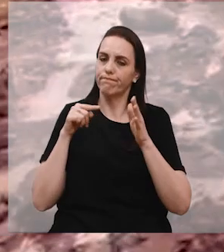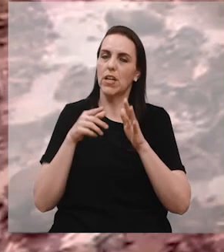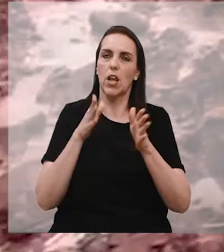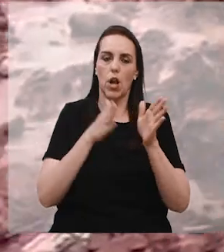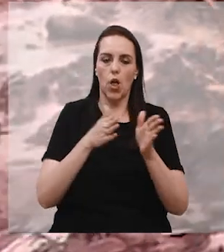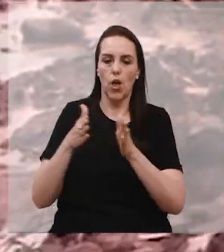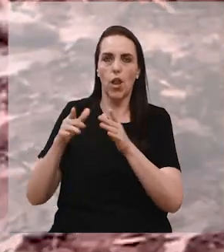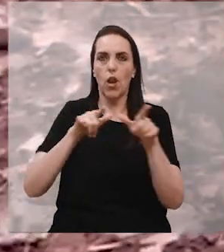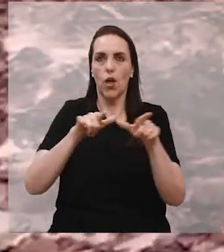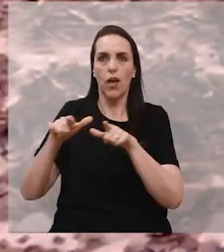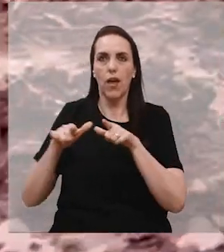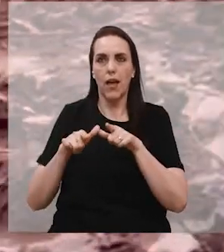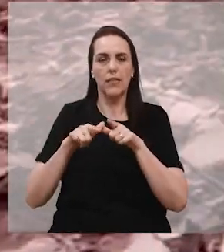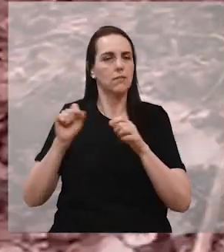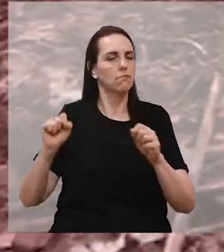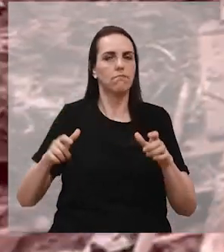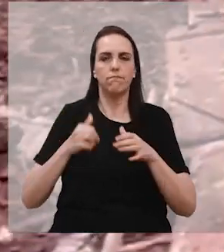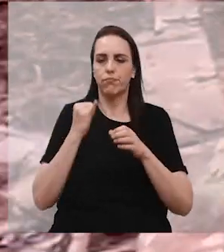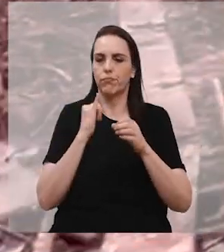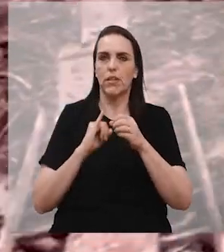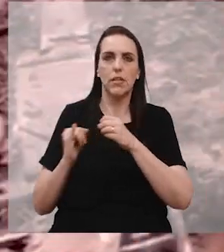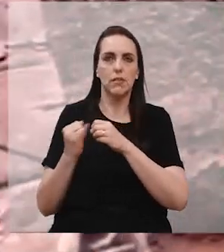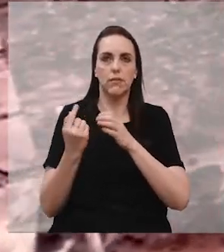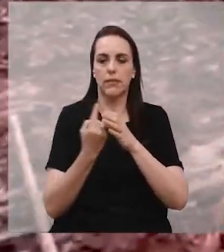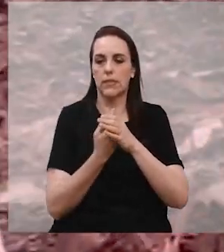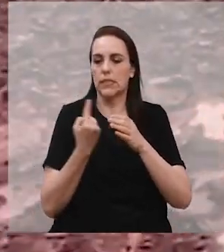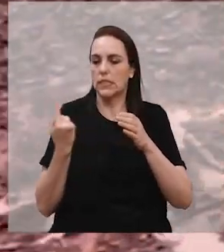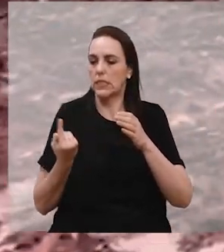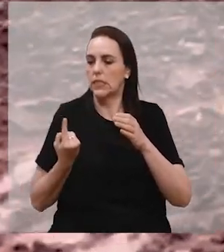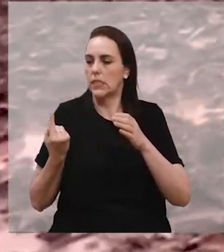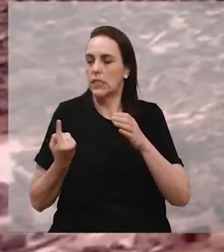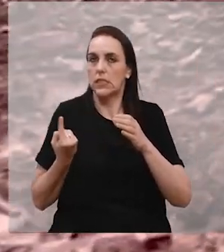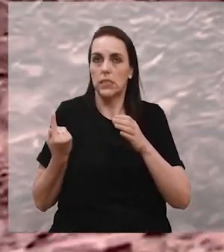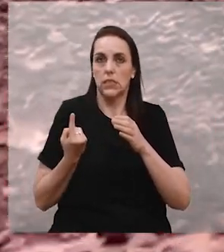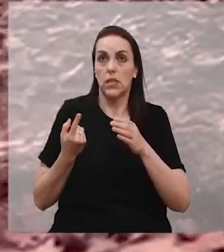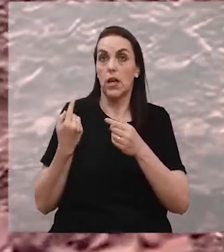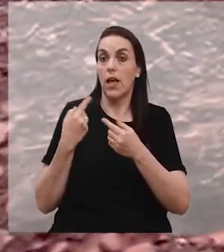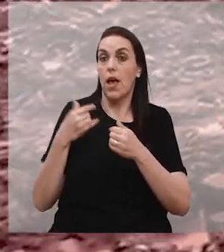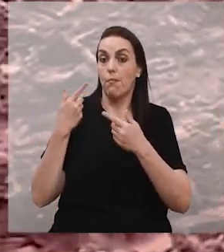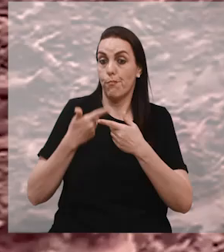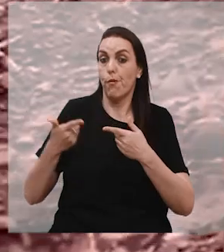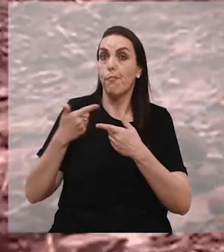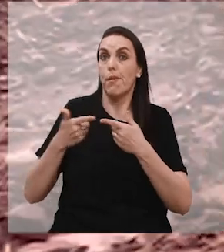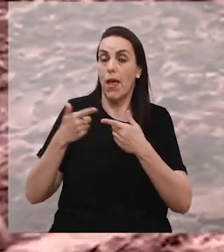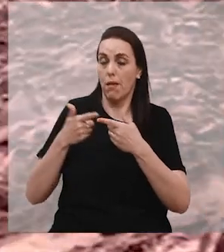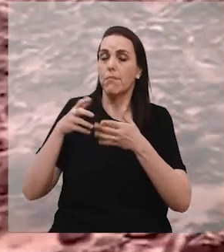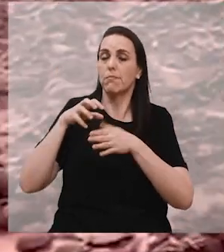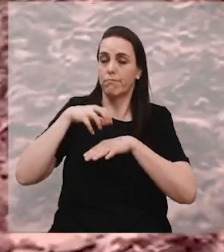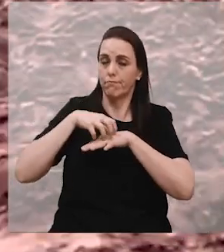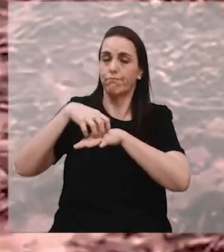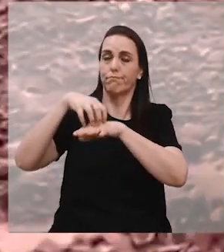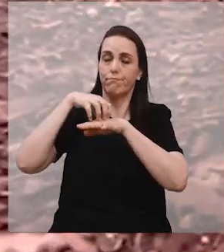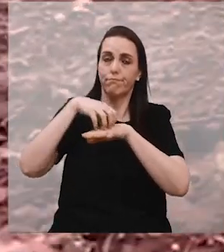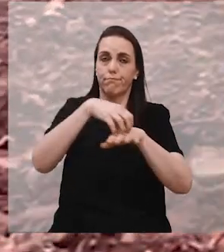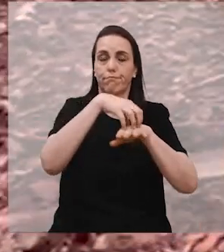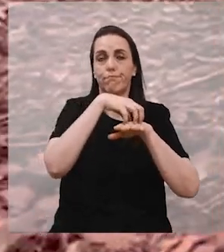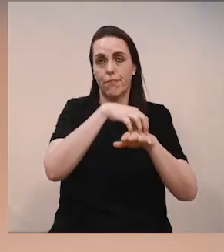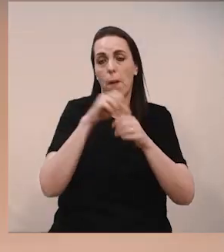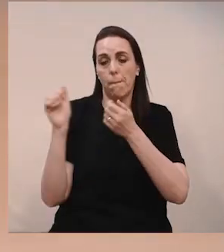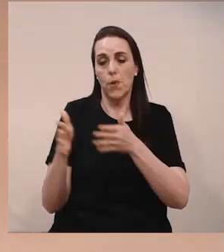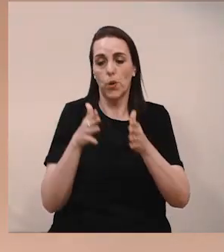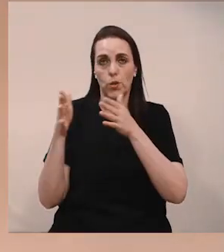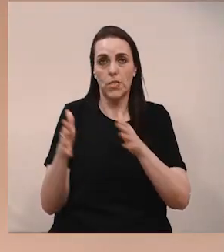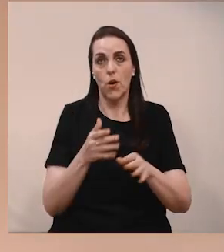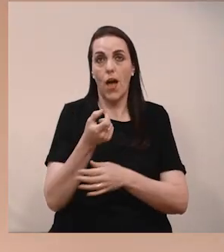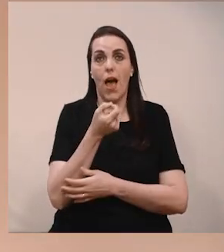pontos, deixando ilhadas diversas regiões, complicando o escoamento da produção e o abastecimento de mercadorias,